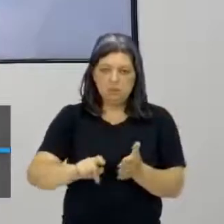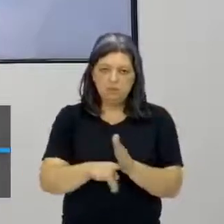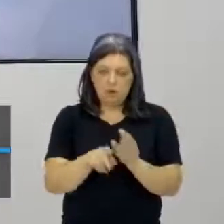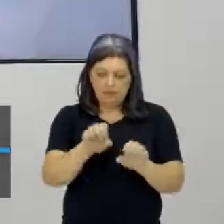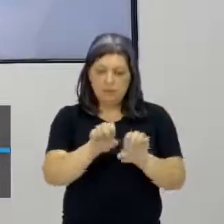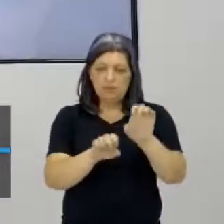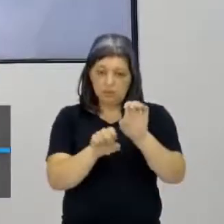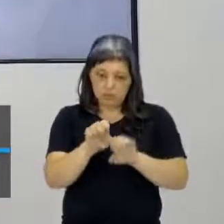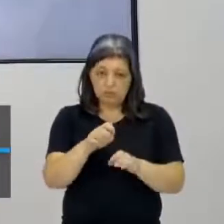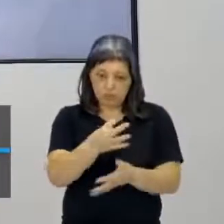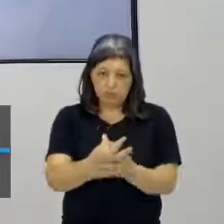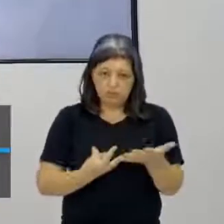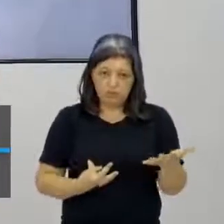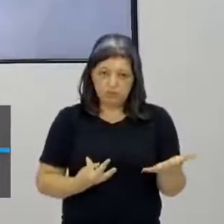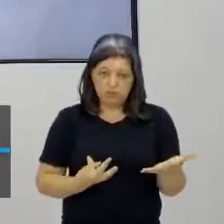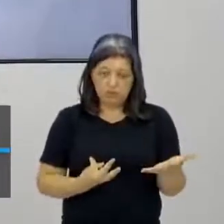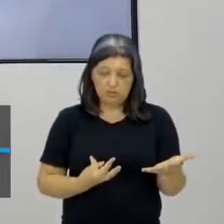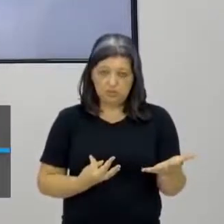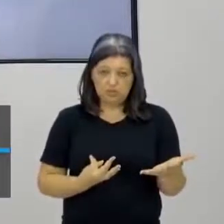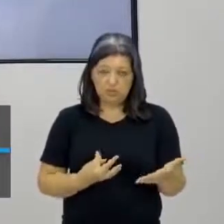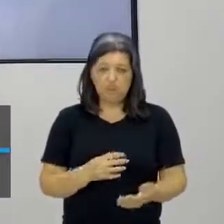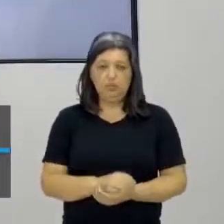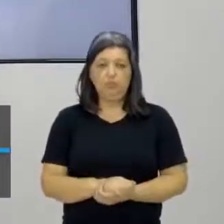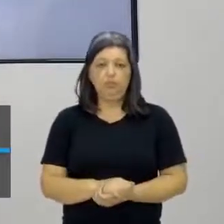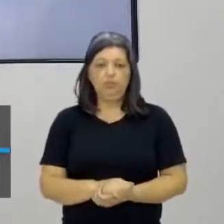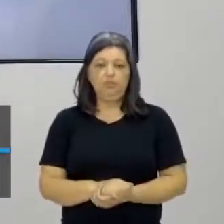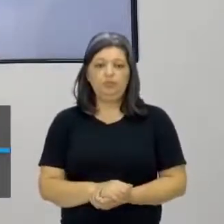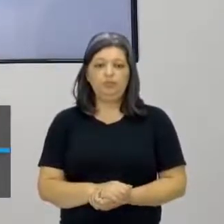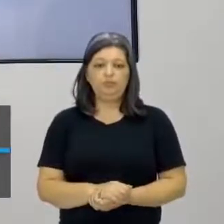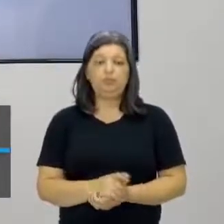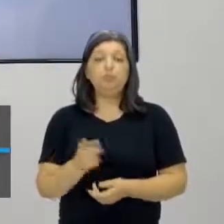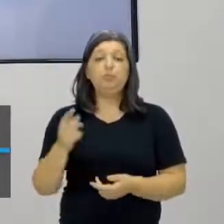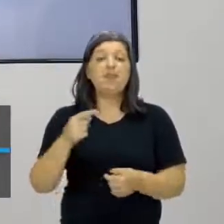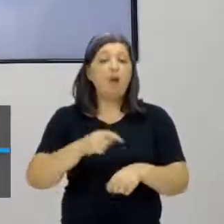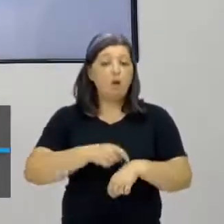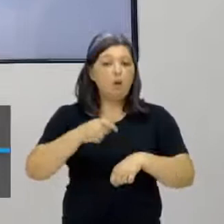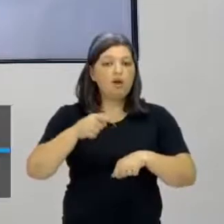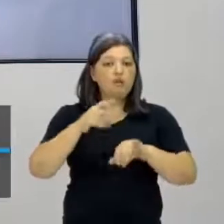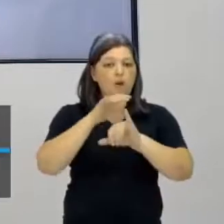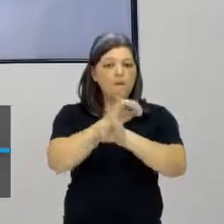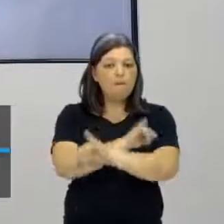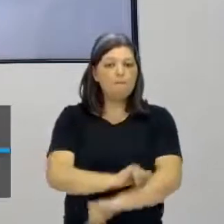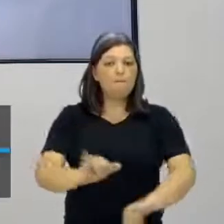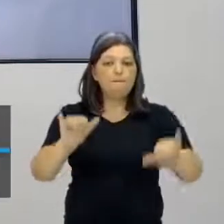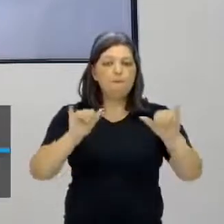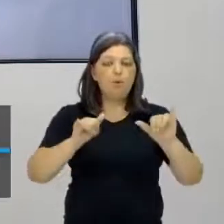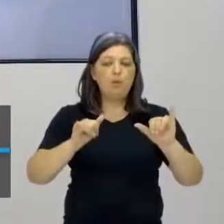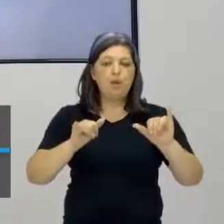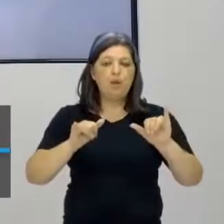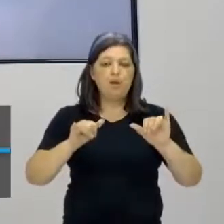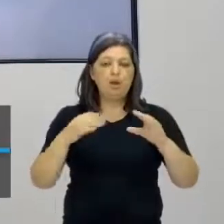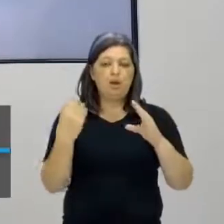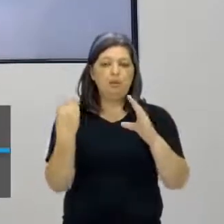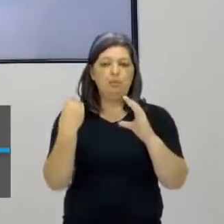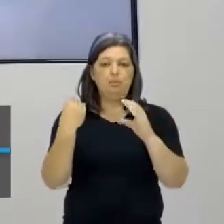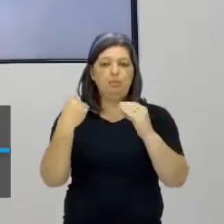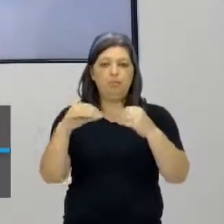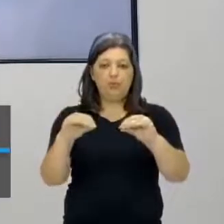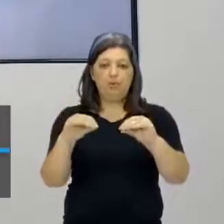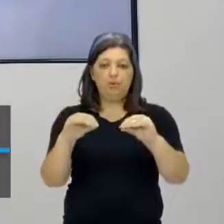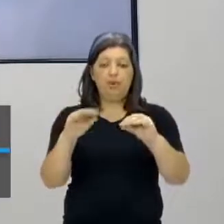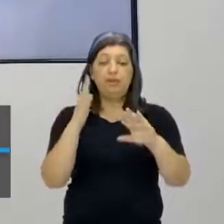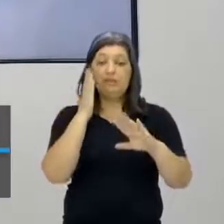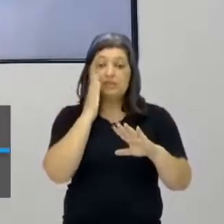um texto. O que eu estou falando aqui para vocês é assim, na hora de você publicar, é interessante você encontrar o